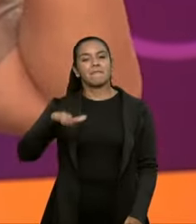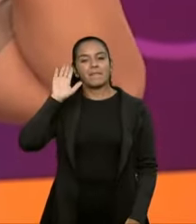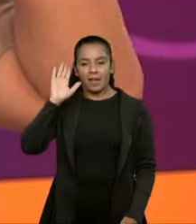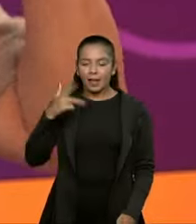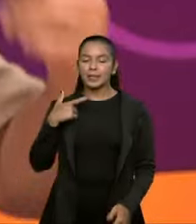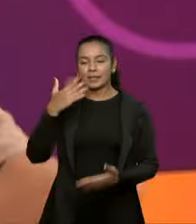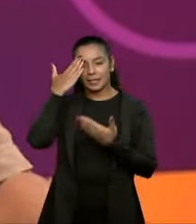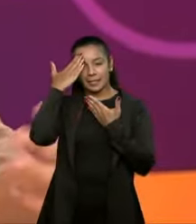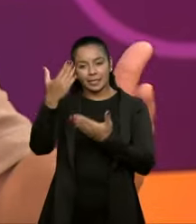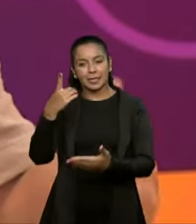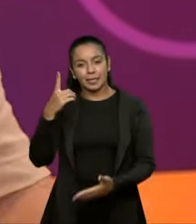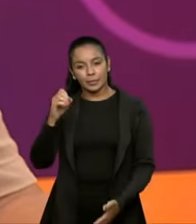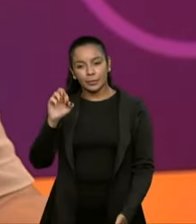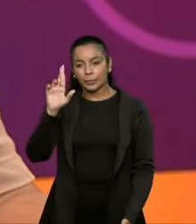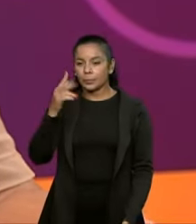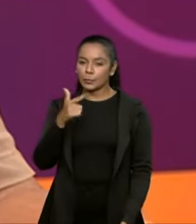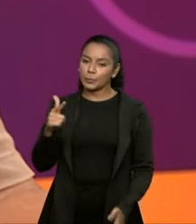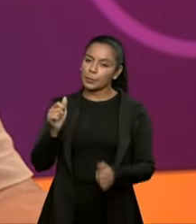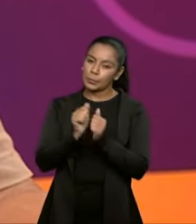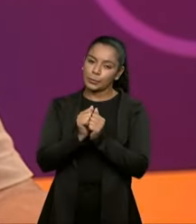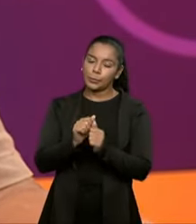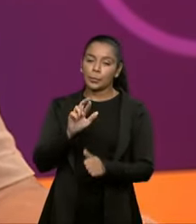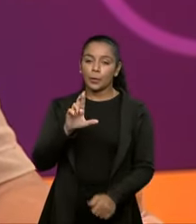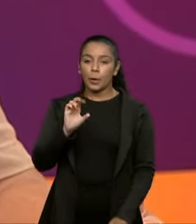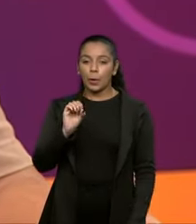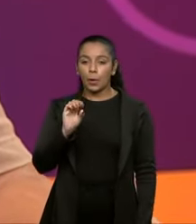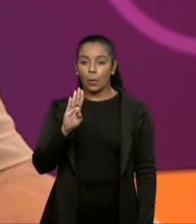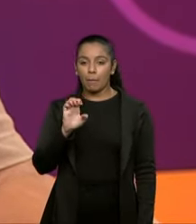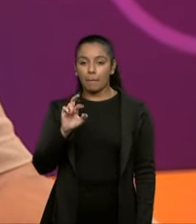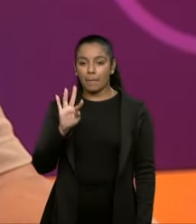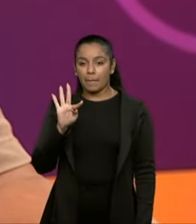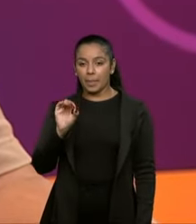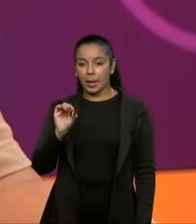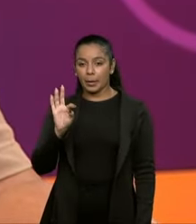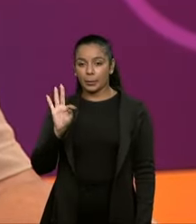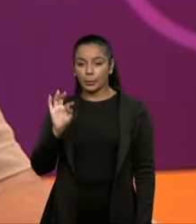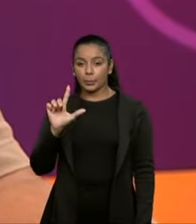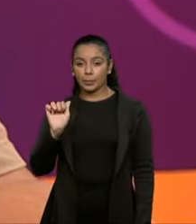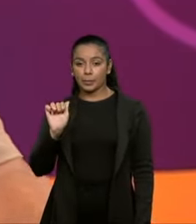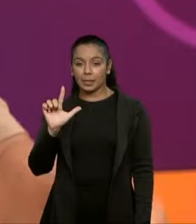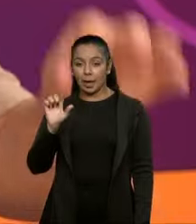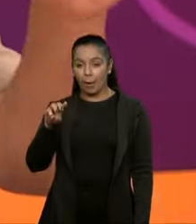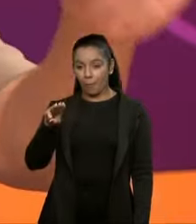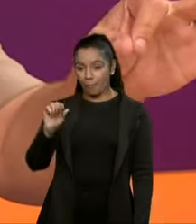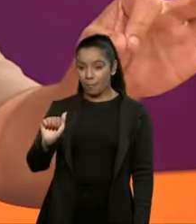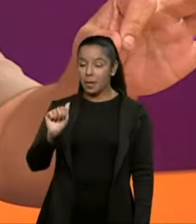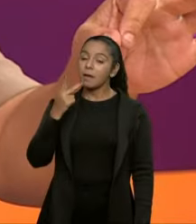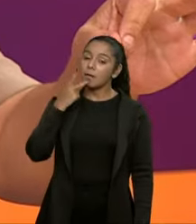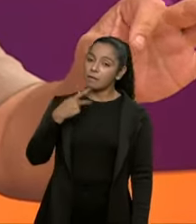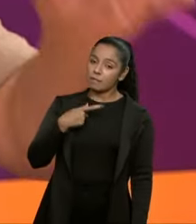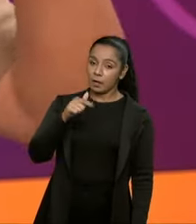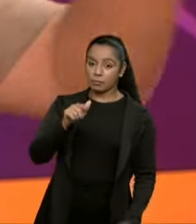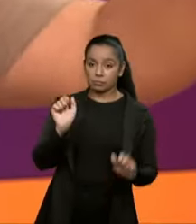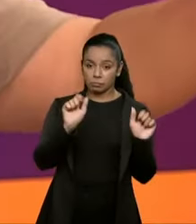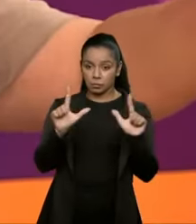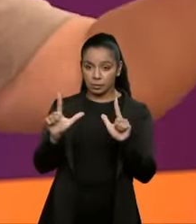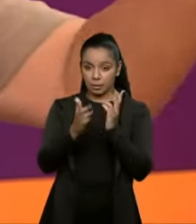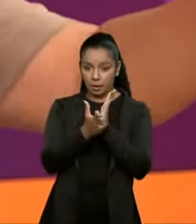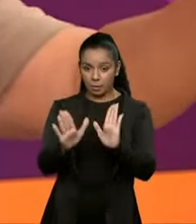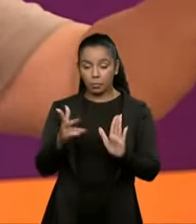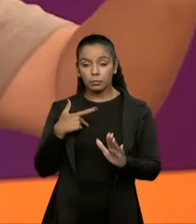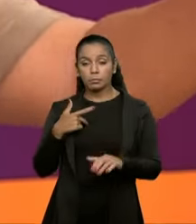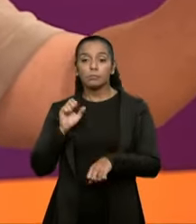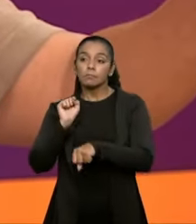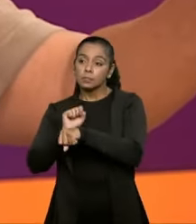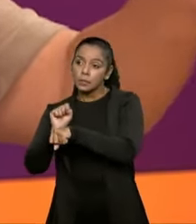muito que o doutor não está mais entre nós, que você também amava, Roberto Talma. Querido, que ele falava pra mim, tua cena acabou?